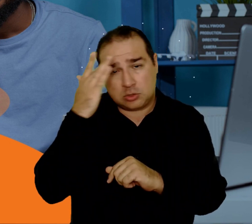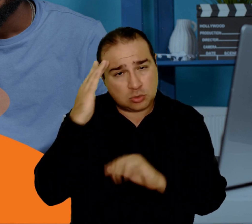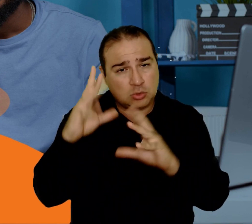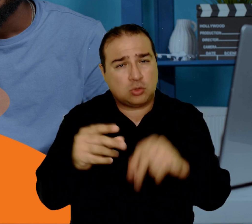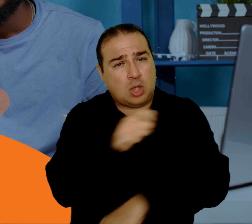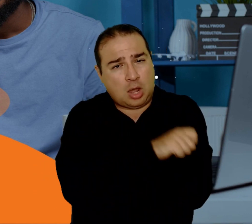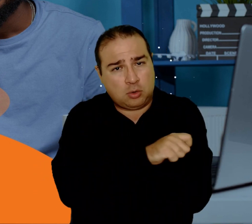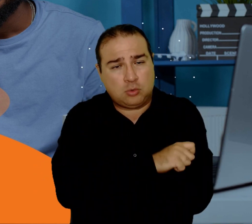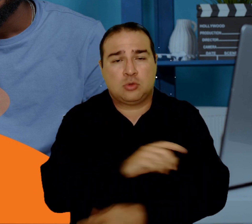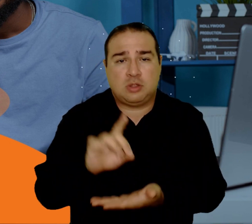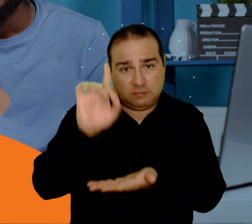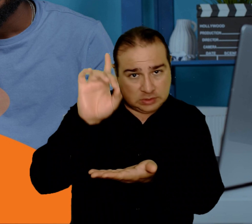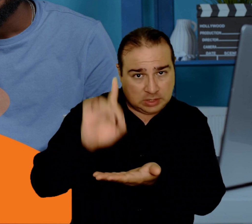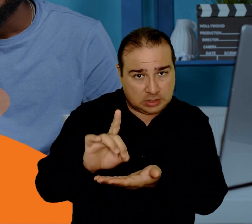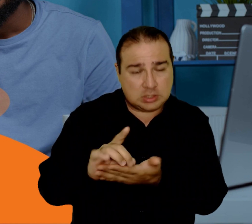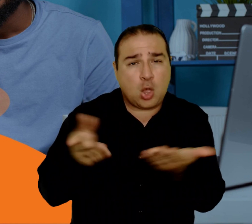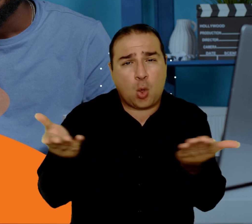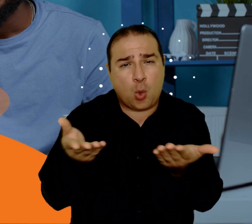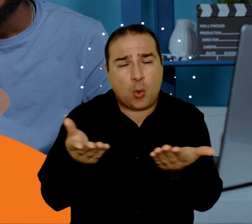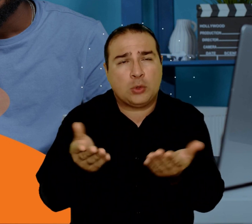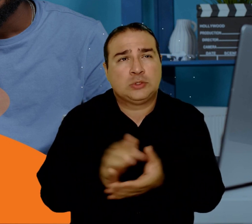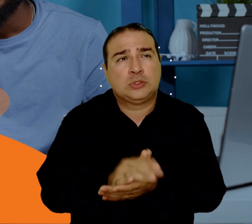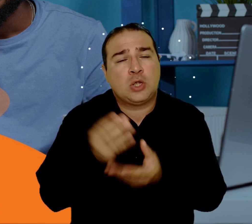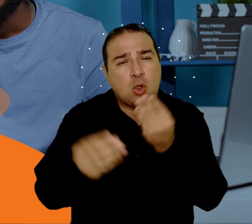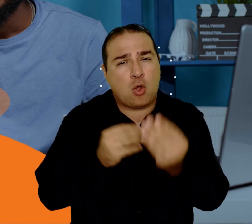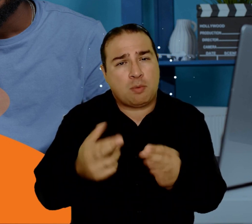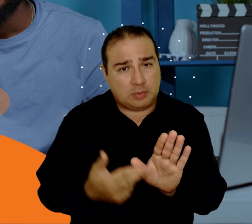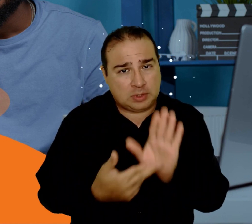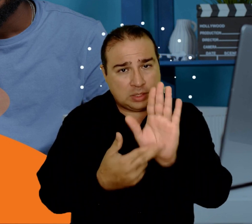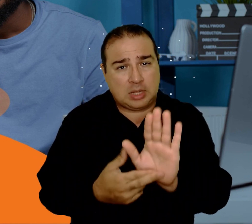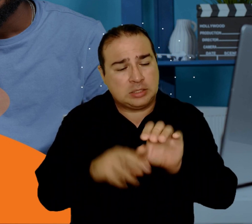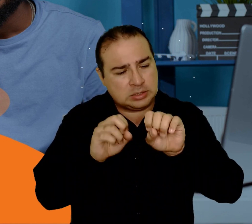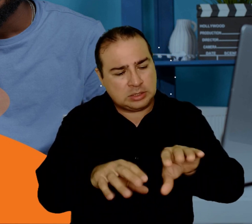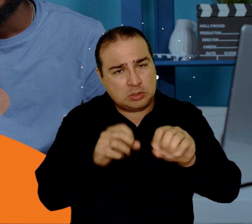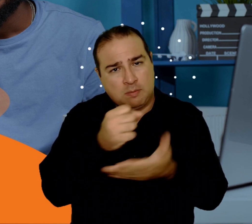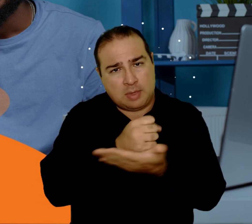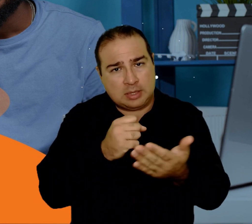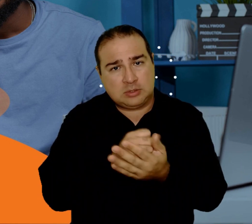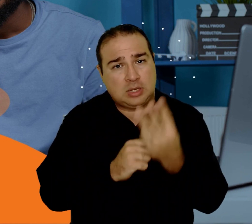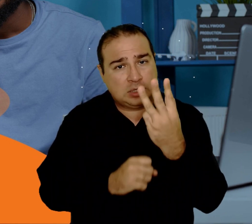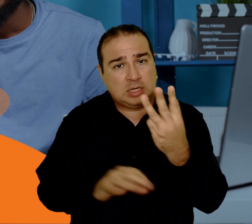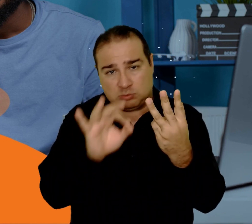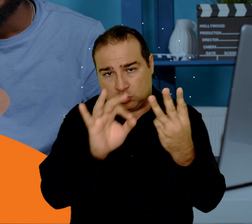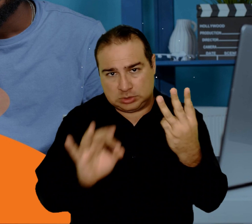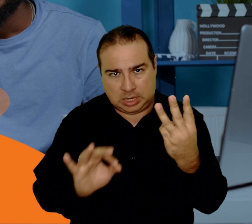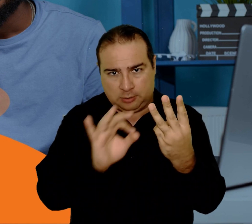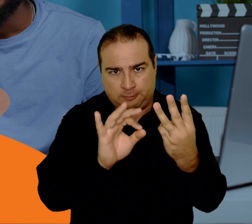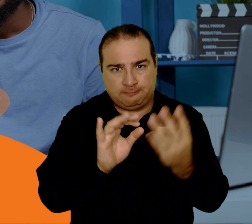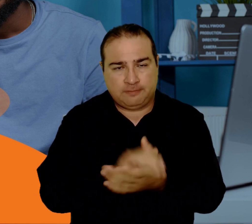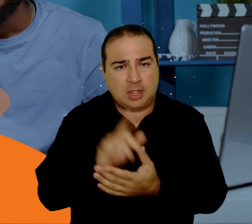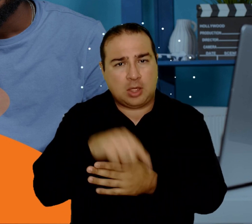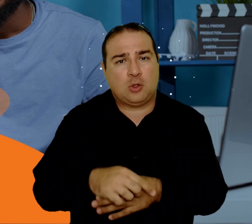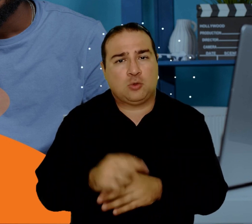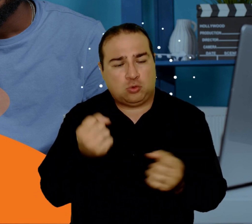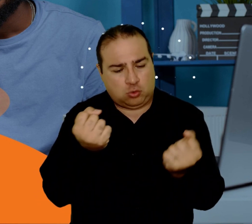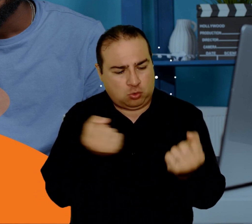por estudantes com deficiência. Hoje, a representatividade no ensino fundamental é de 3% e